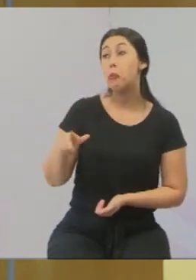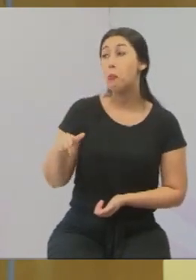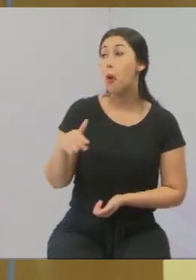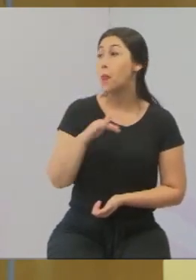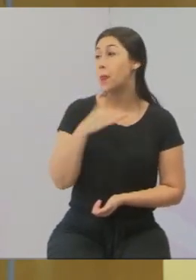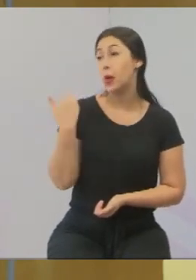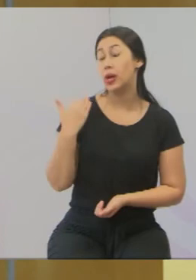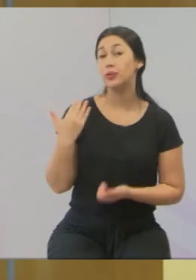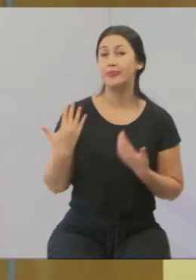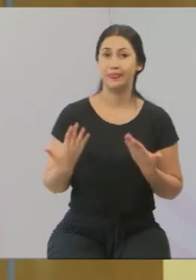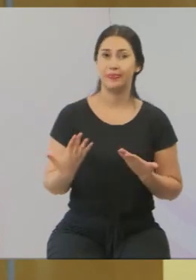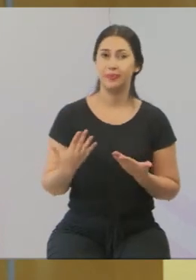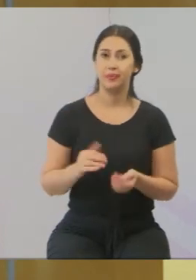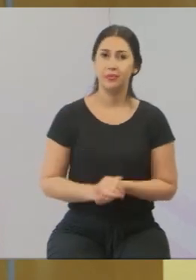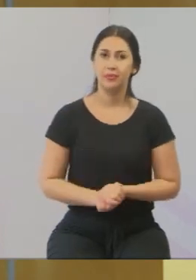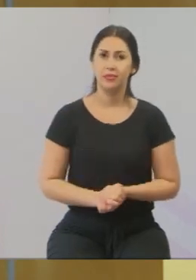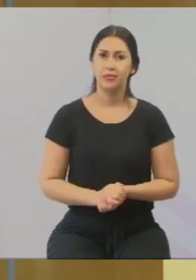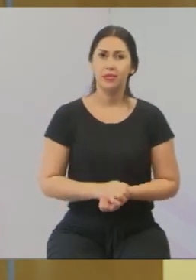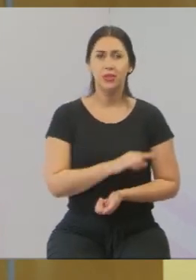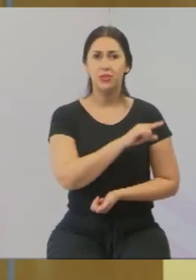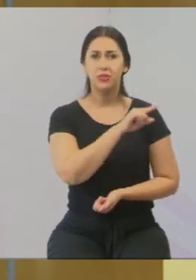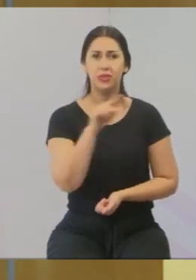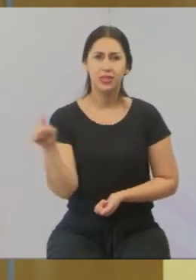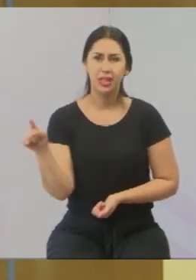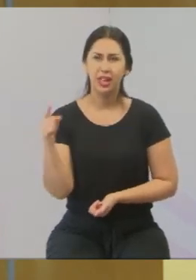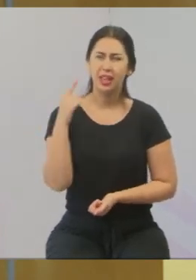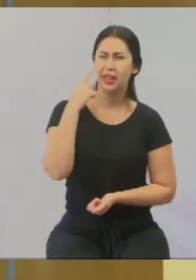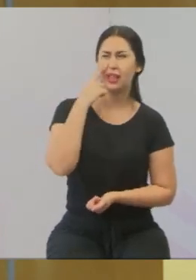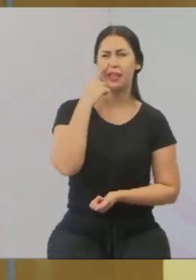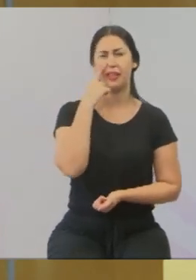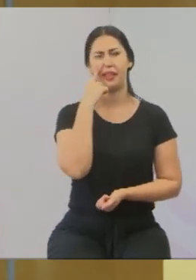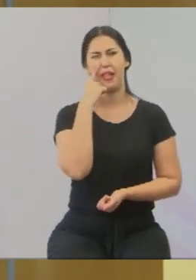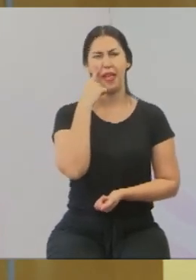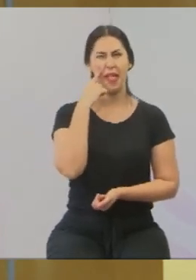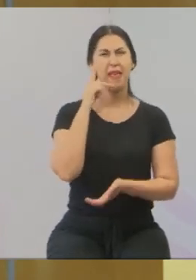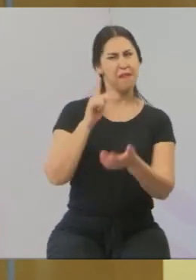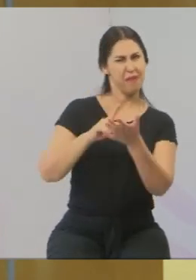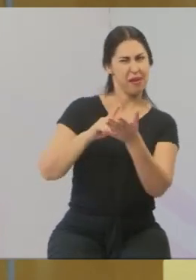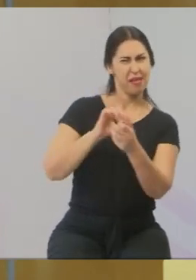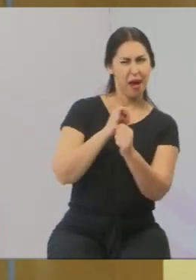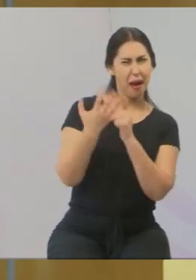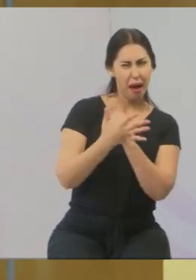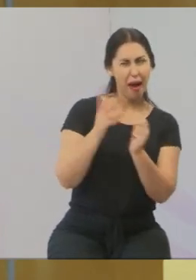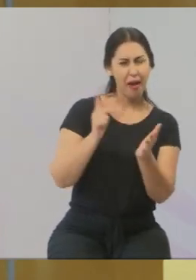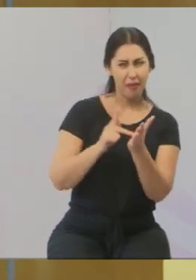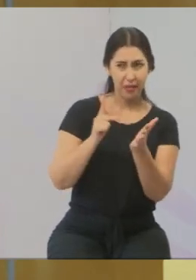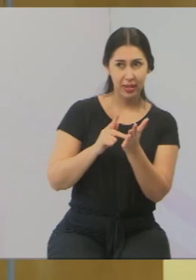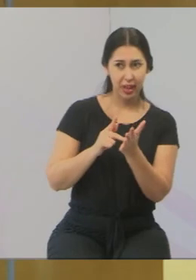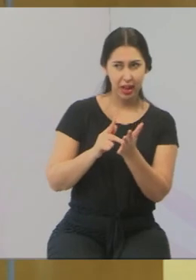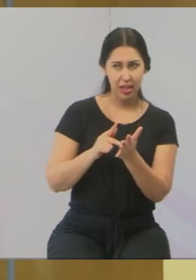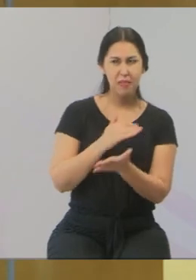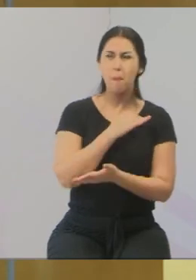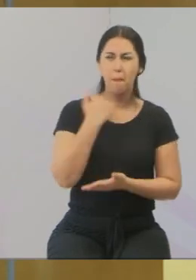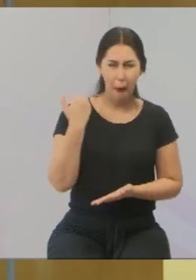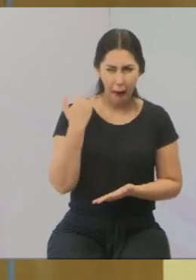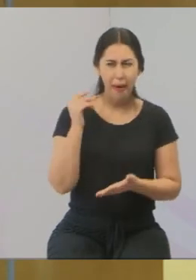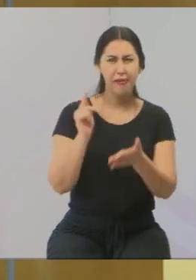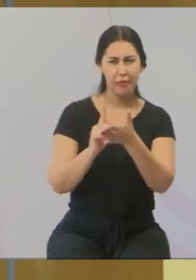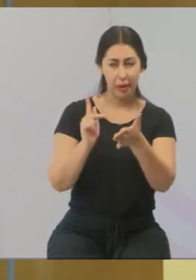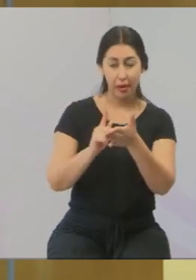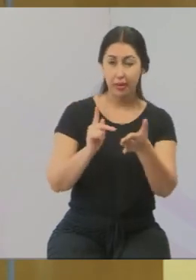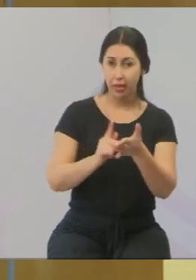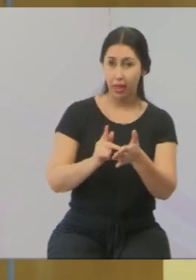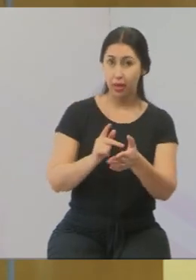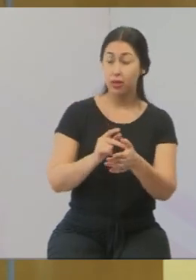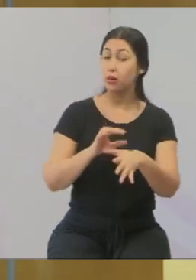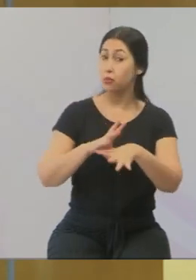dele. Então, vocês que ainda têm dúvida, que ainda não acreditam, né, que o Covid mata, que é uma